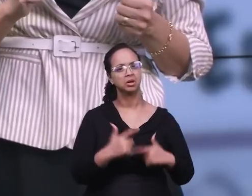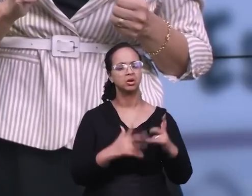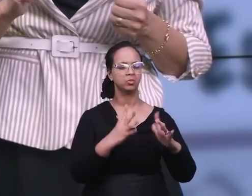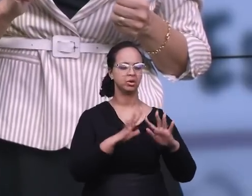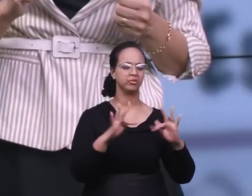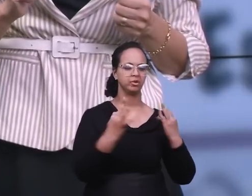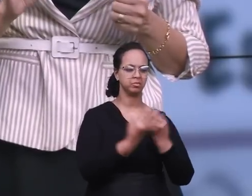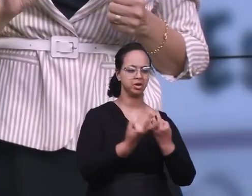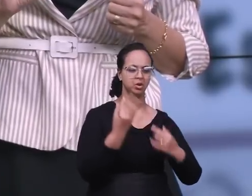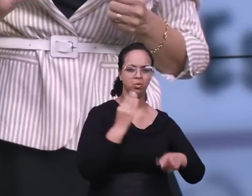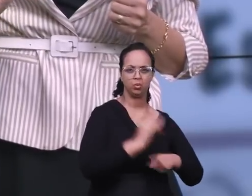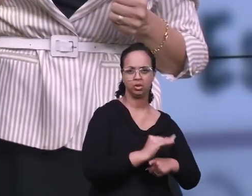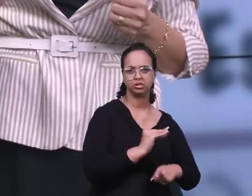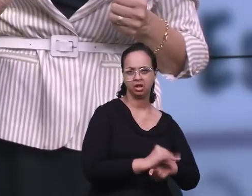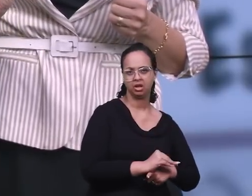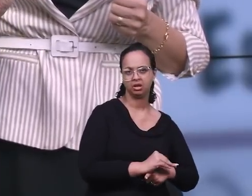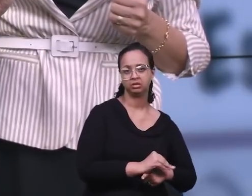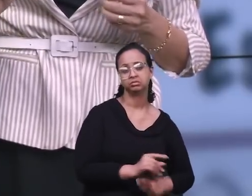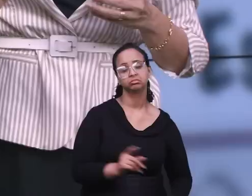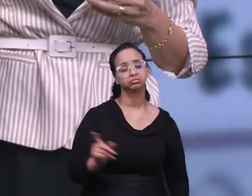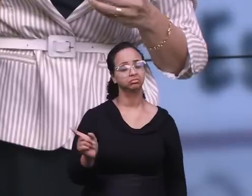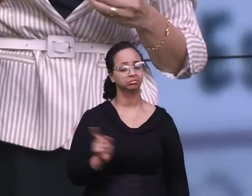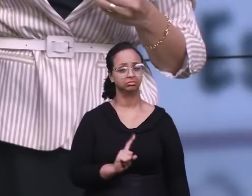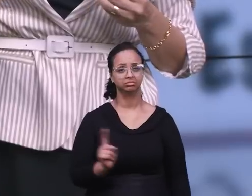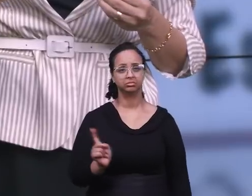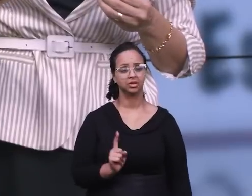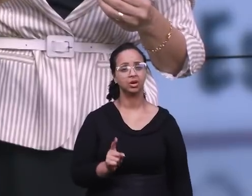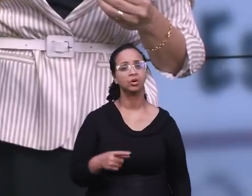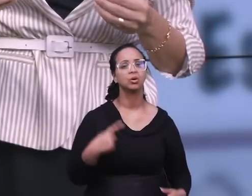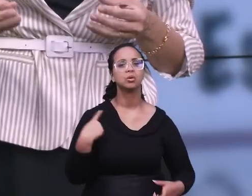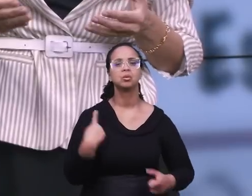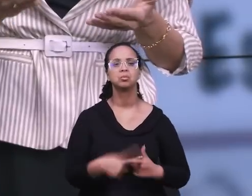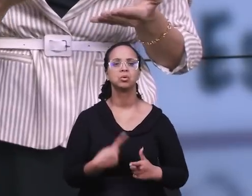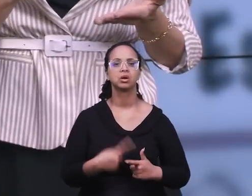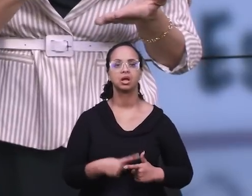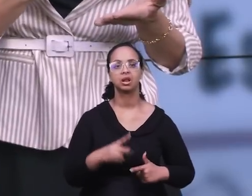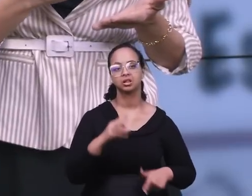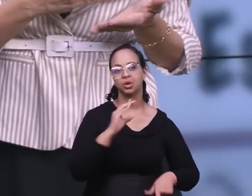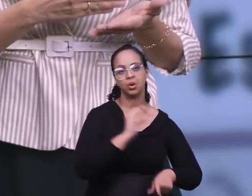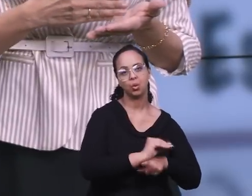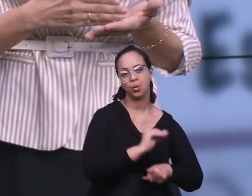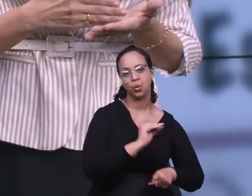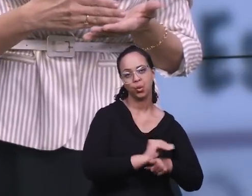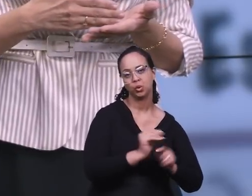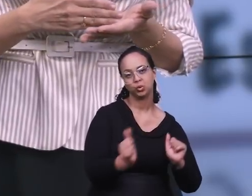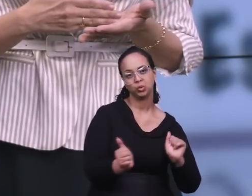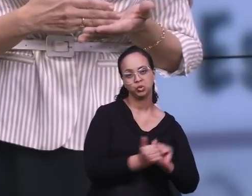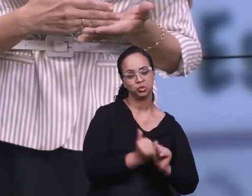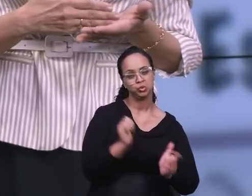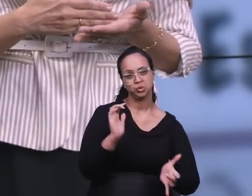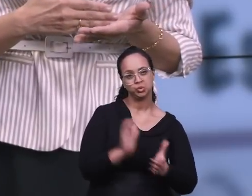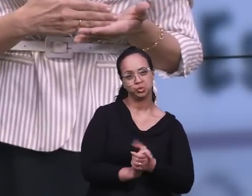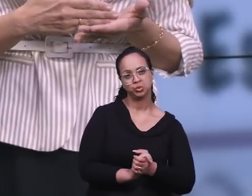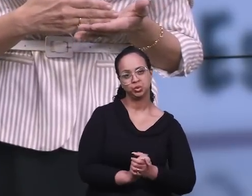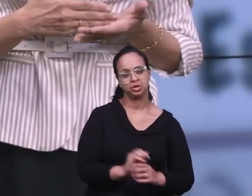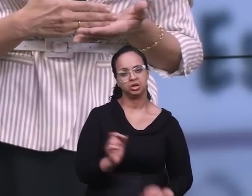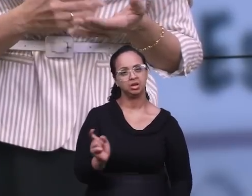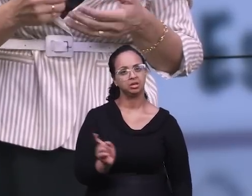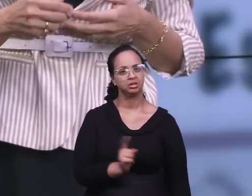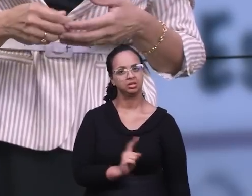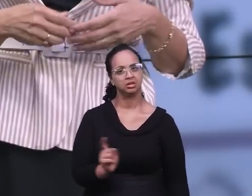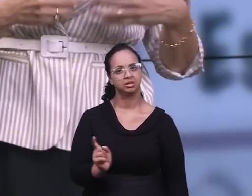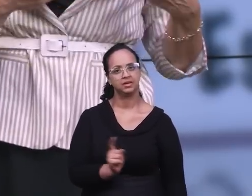sua família? Não. O texto registra que ela não estava ao lado do esposo na festa